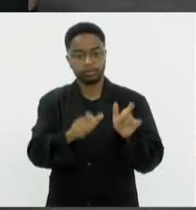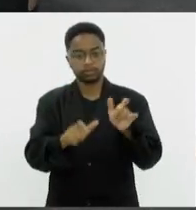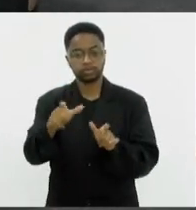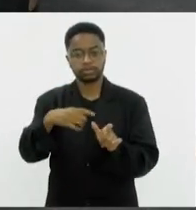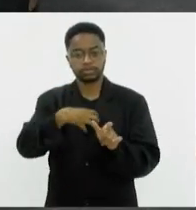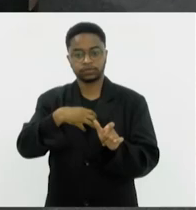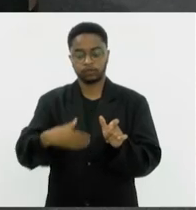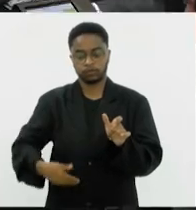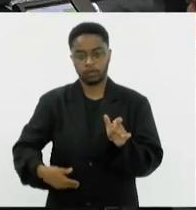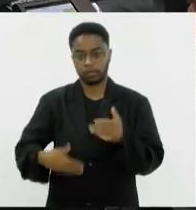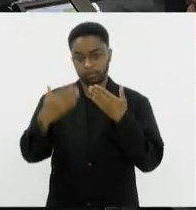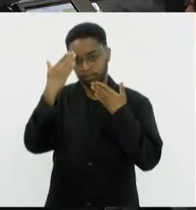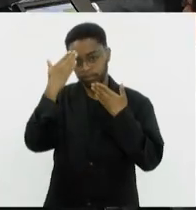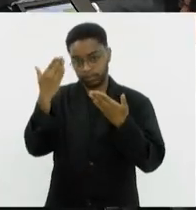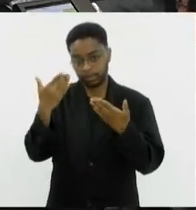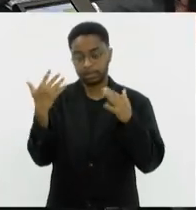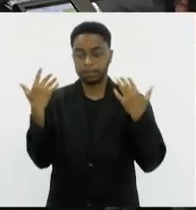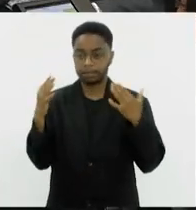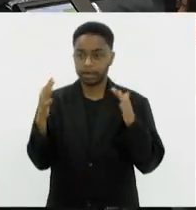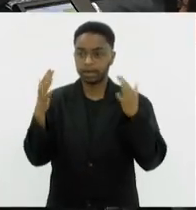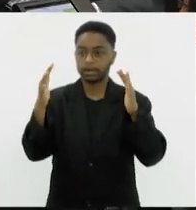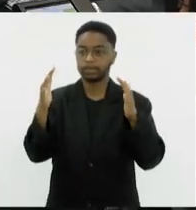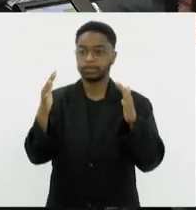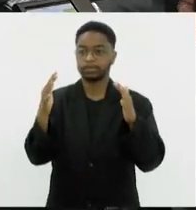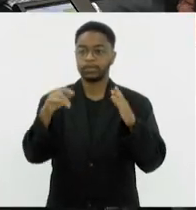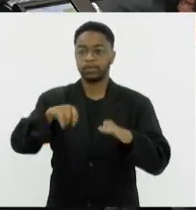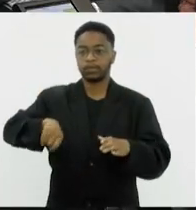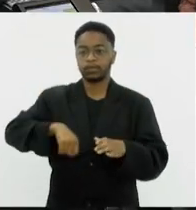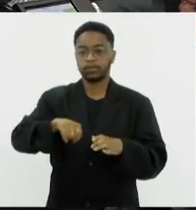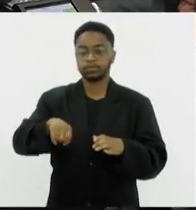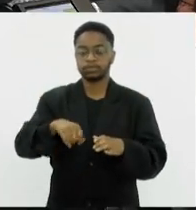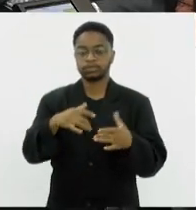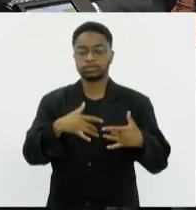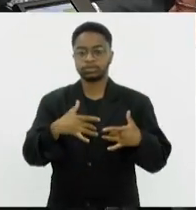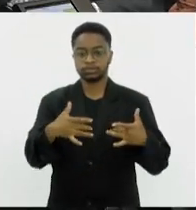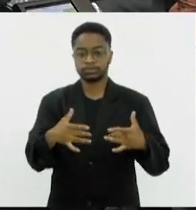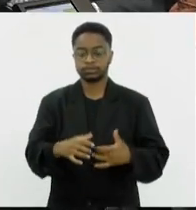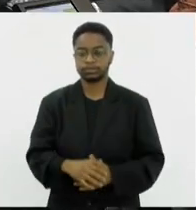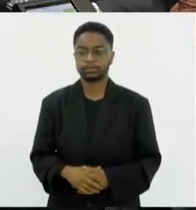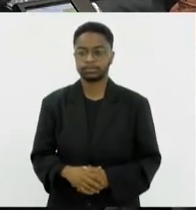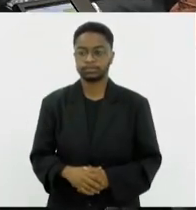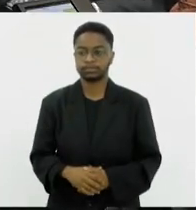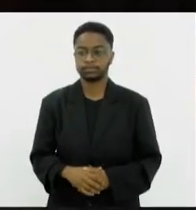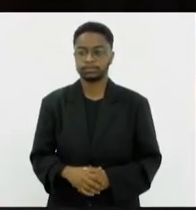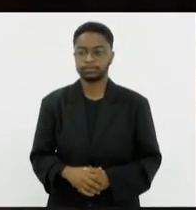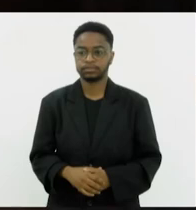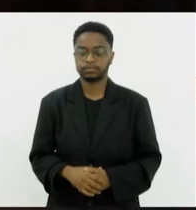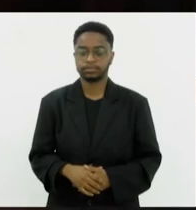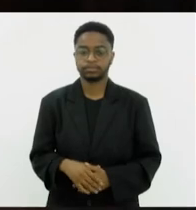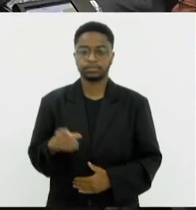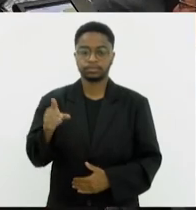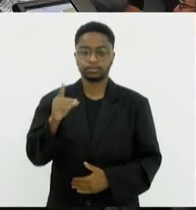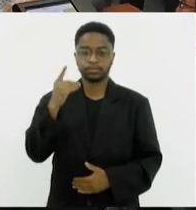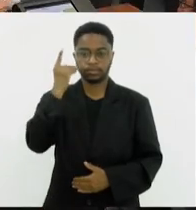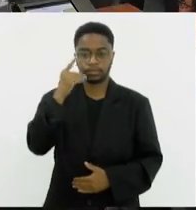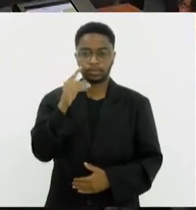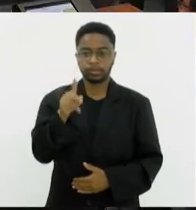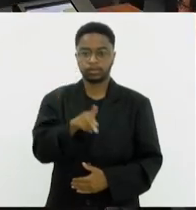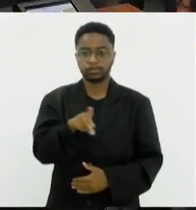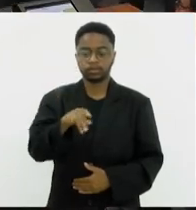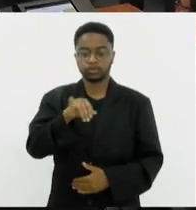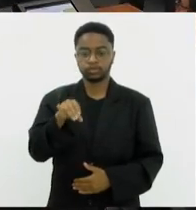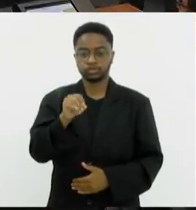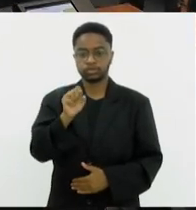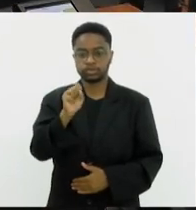fome. Então, muito obrigada, parabéns, Cozinha Solidária do Chapéu Mangueira. Deputado professor Josemar.